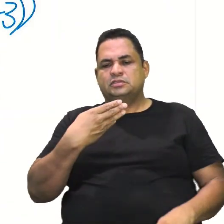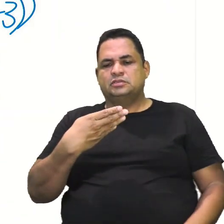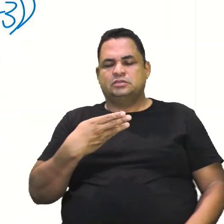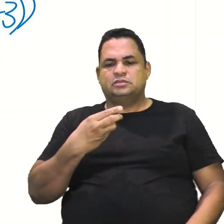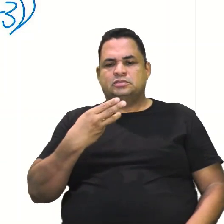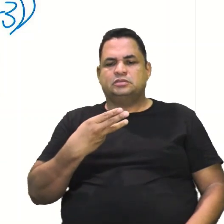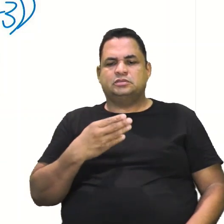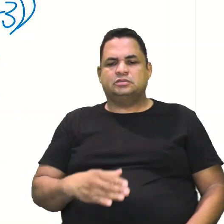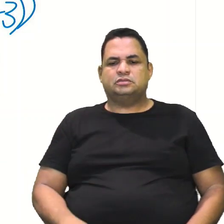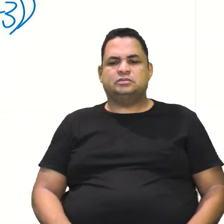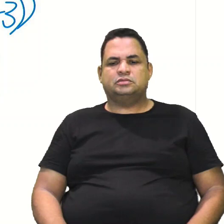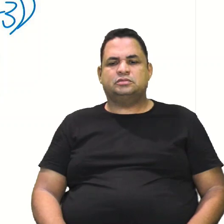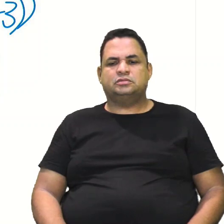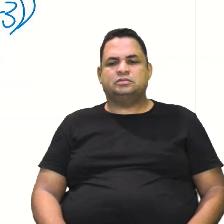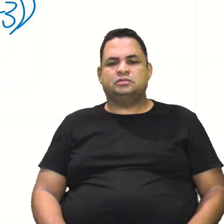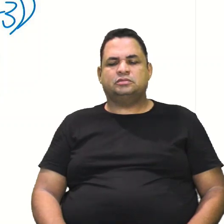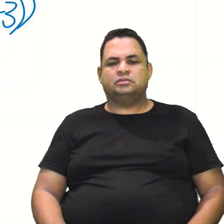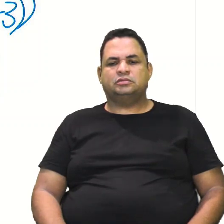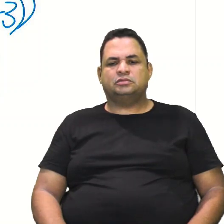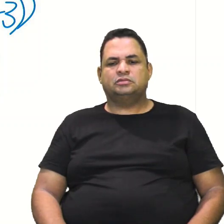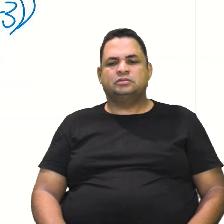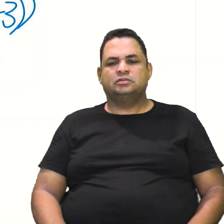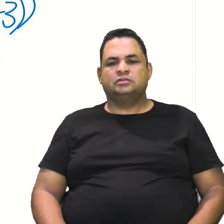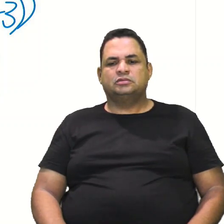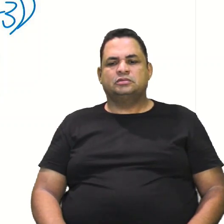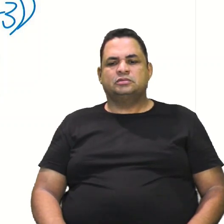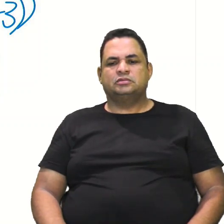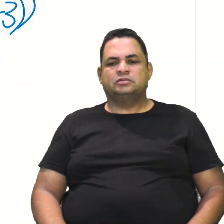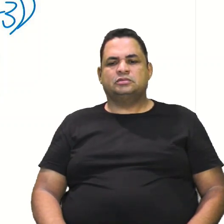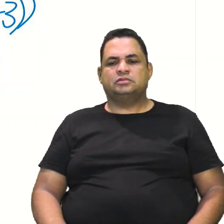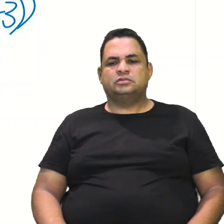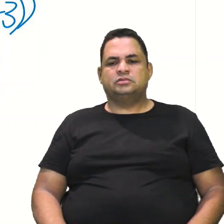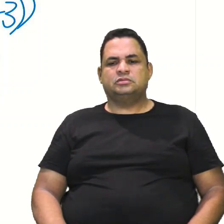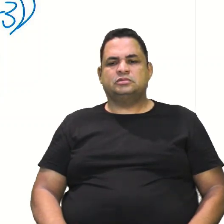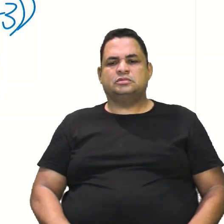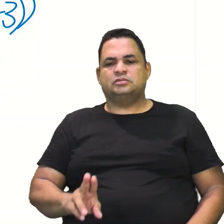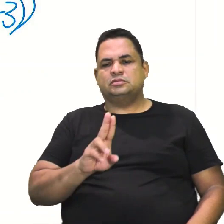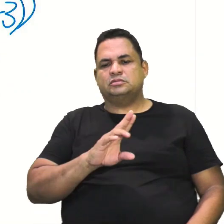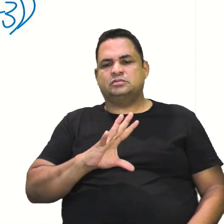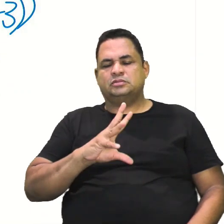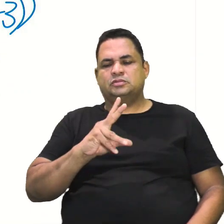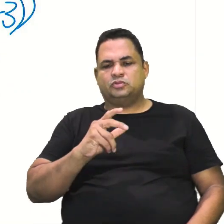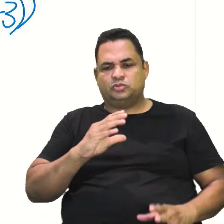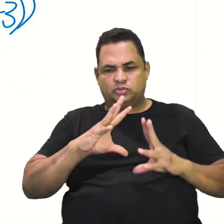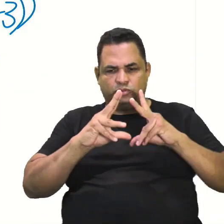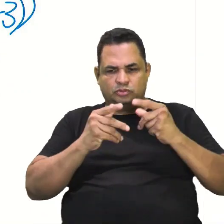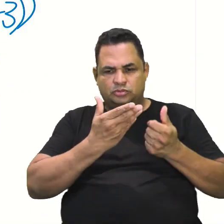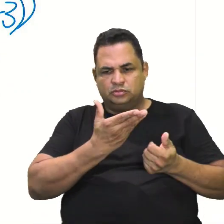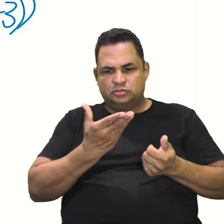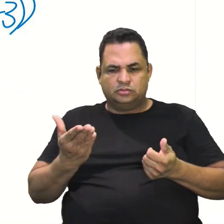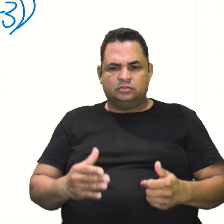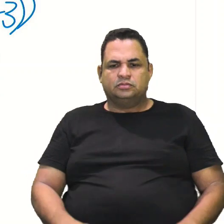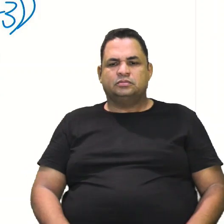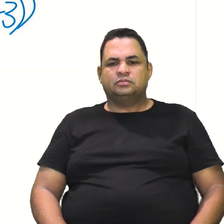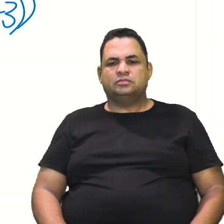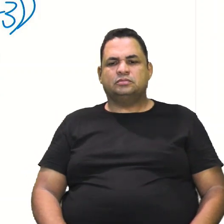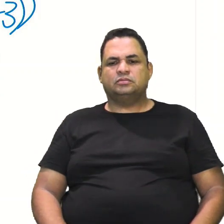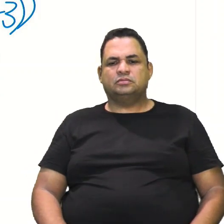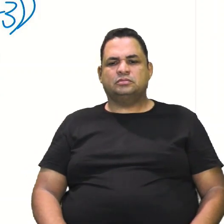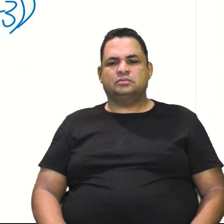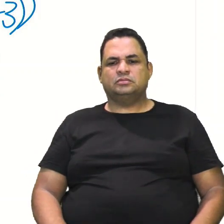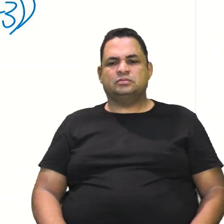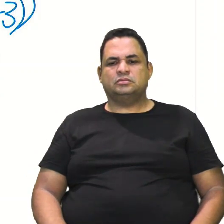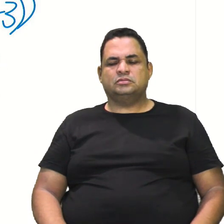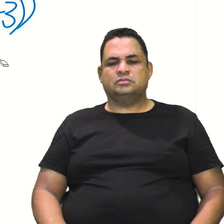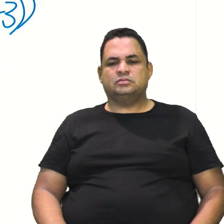pode ser, porque esse 3 aqui, ele está servindo para todo mundo, não é? Isso. Aqui, ó, tá servindo para todo mundo.